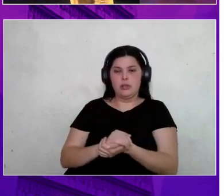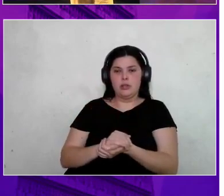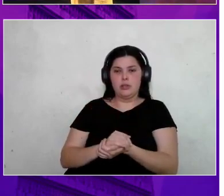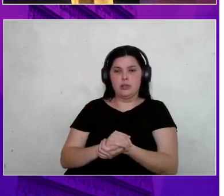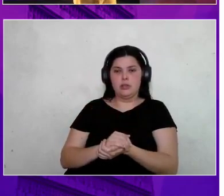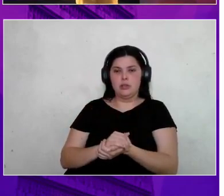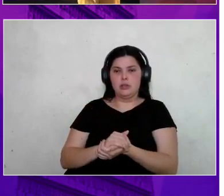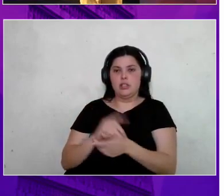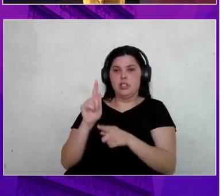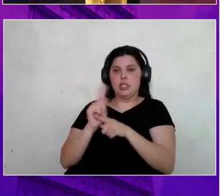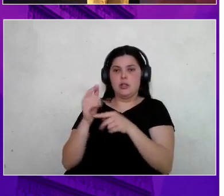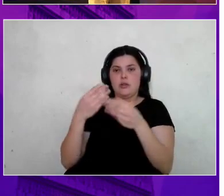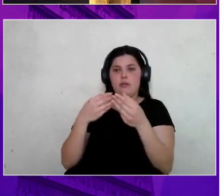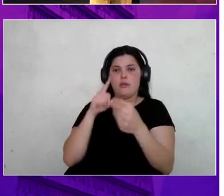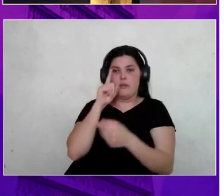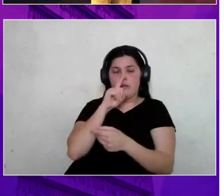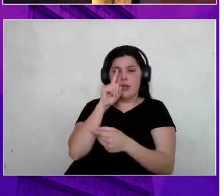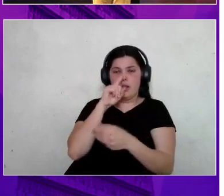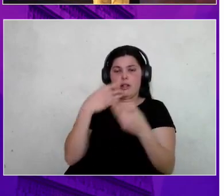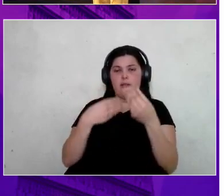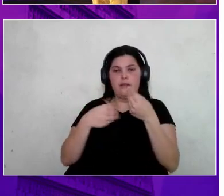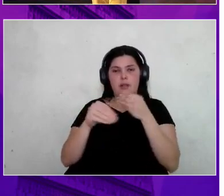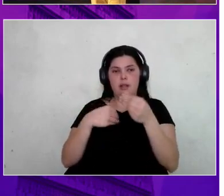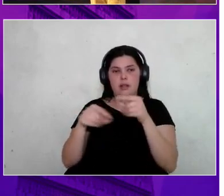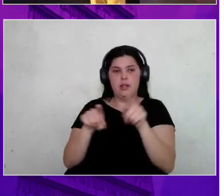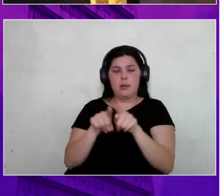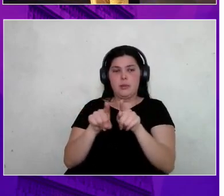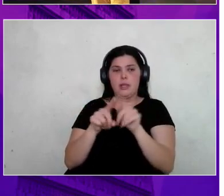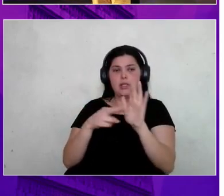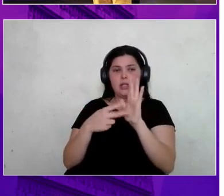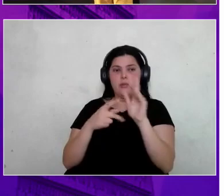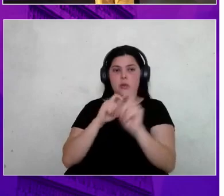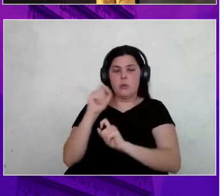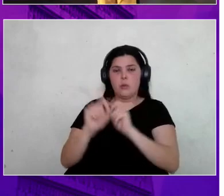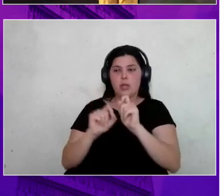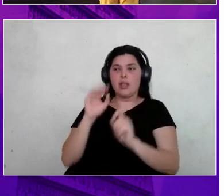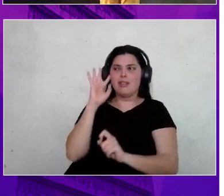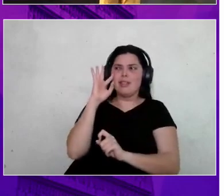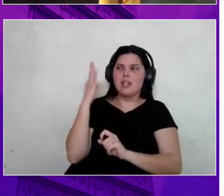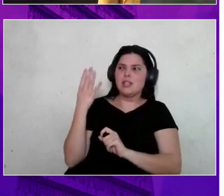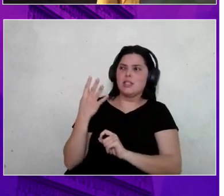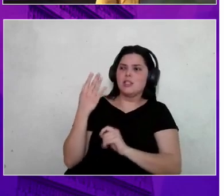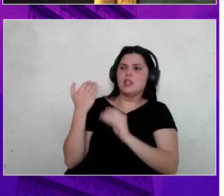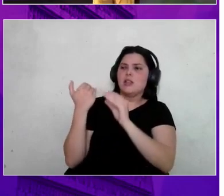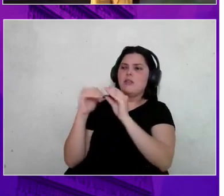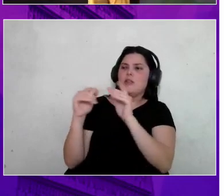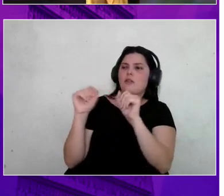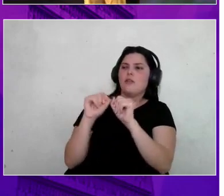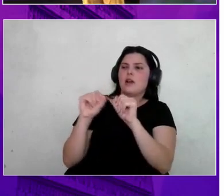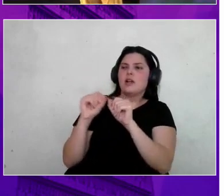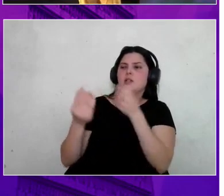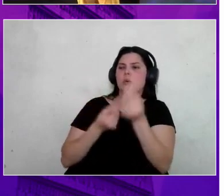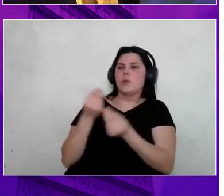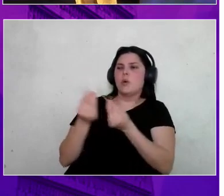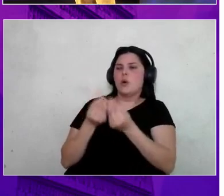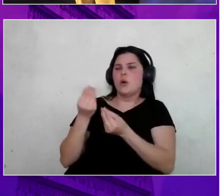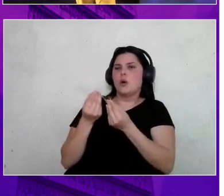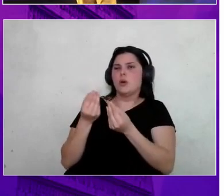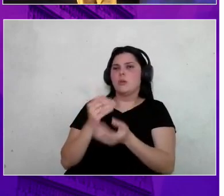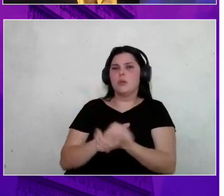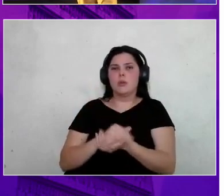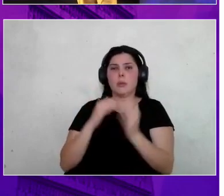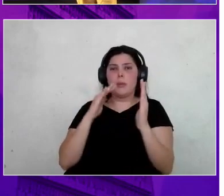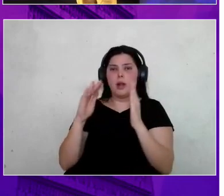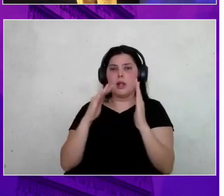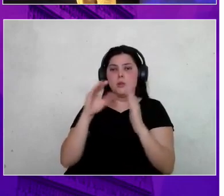Gestão de falhas, flexibilidade, ou seja, quem decide qual reenvio é feito, como ele é feito, qual o intervalo, agora é o nosso cliente, né? Ou